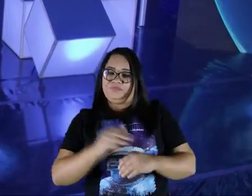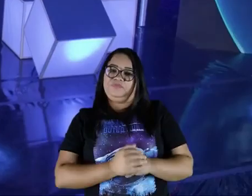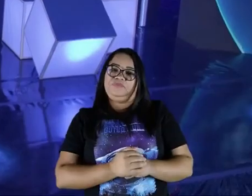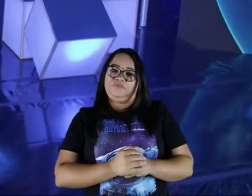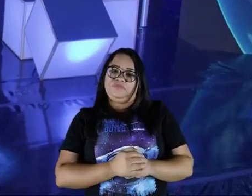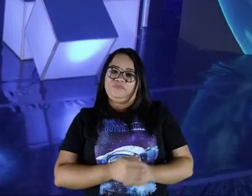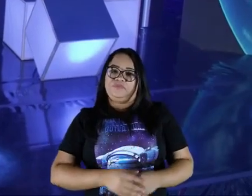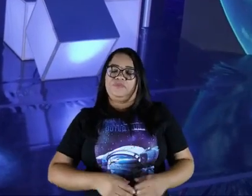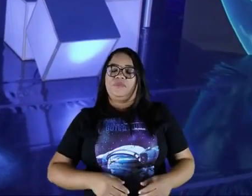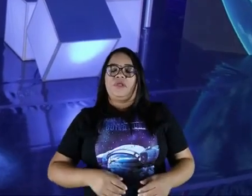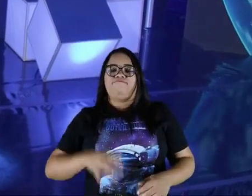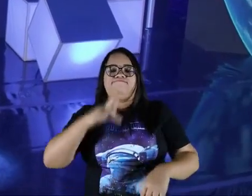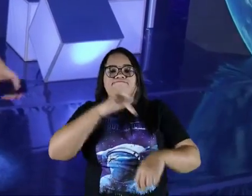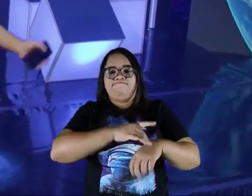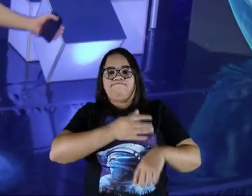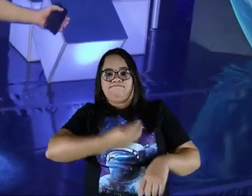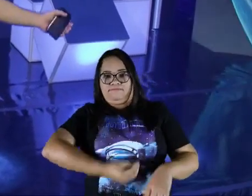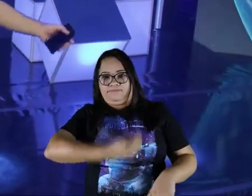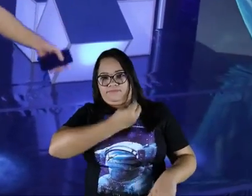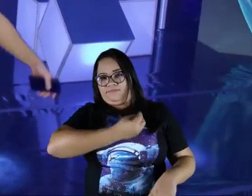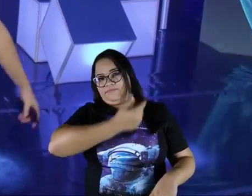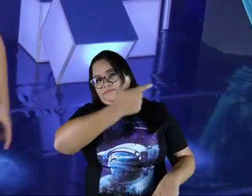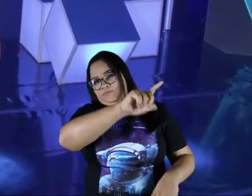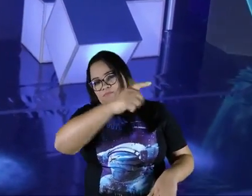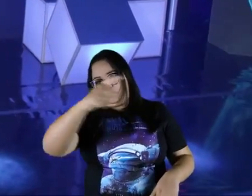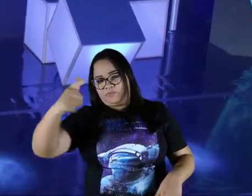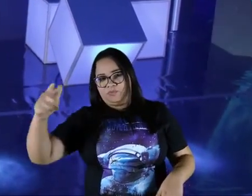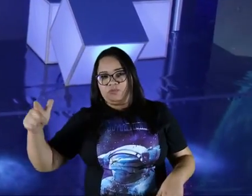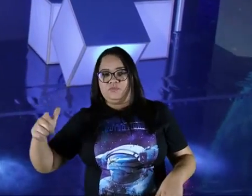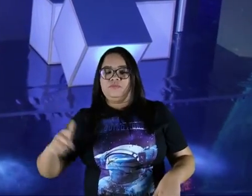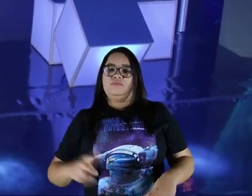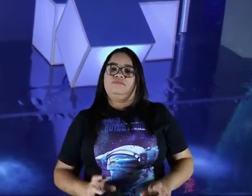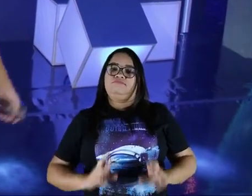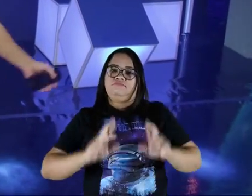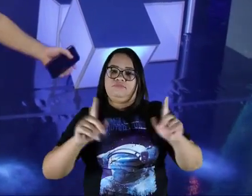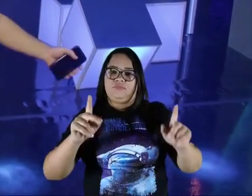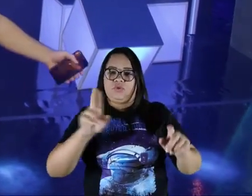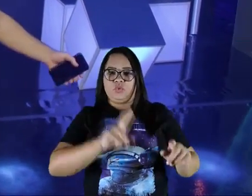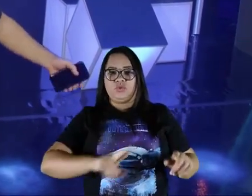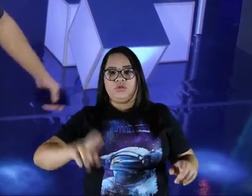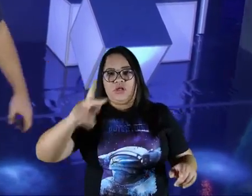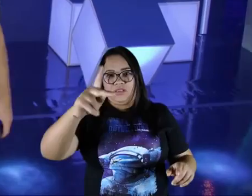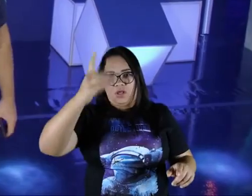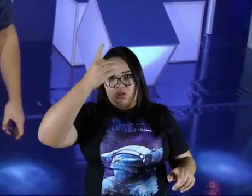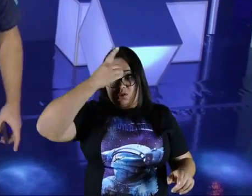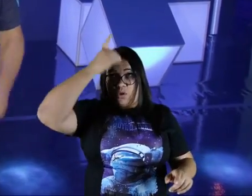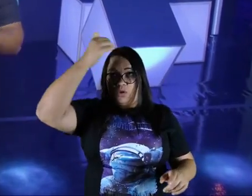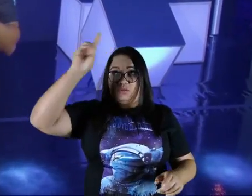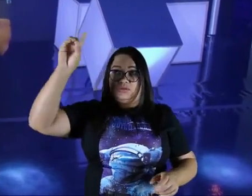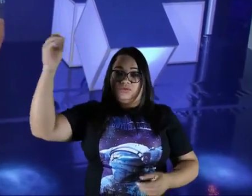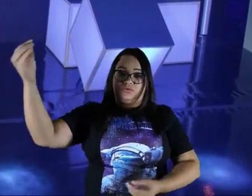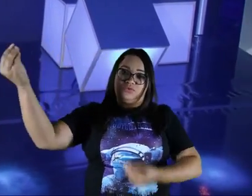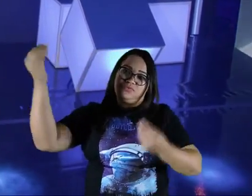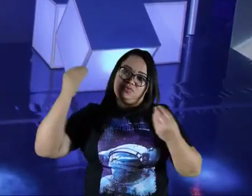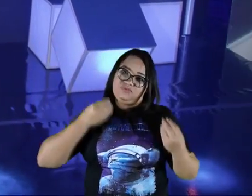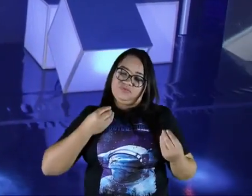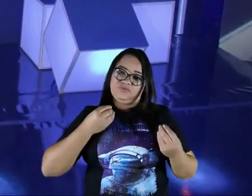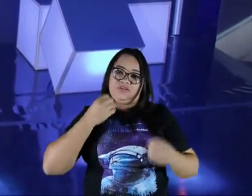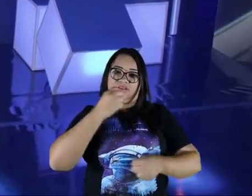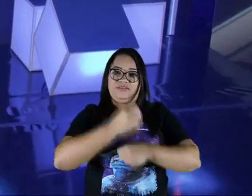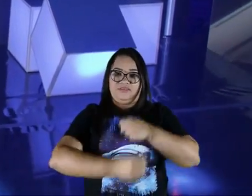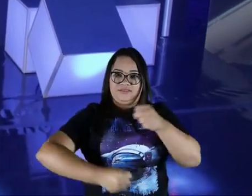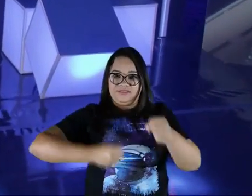vai marcar a vida de outras pessoas, fazendo a diferença com teus talentos, os dons que Deus te deu. E este